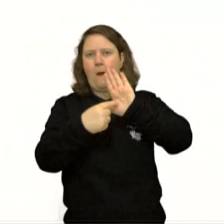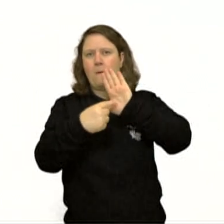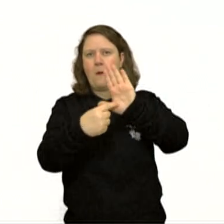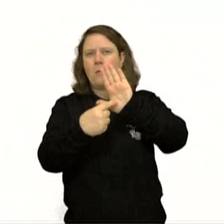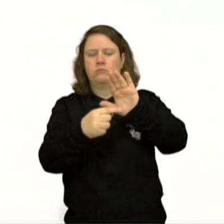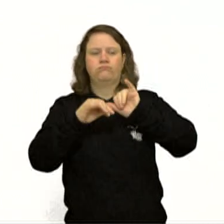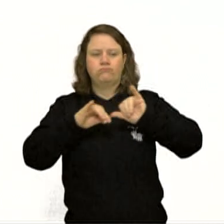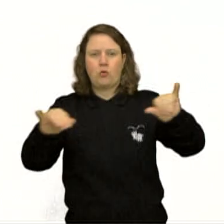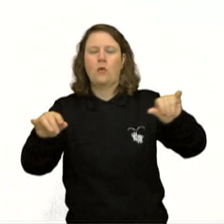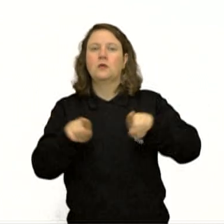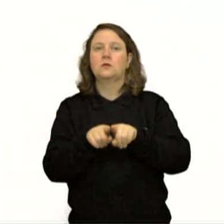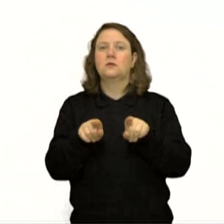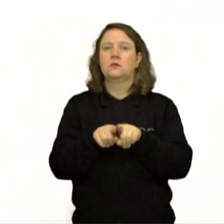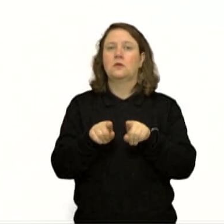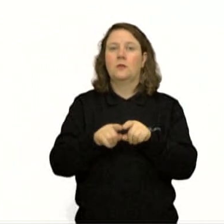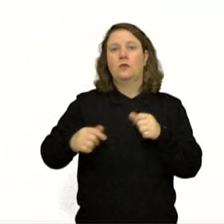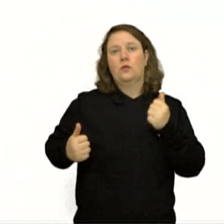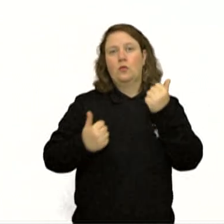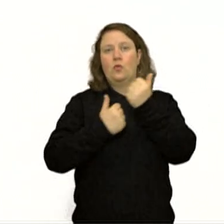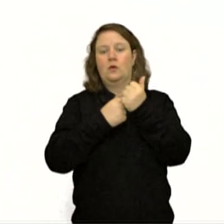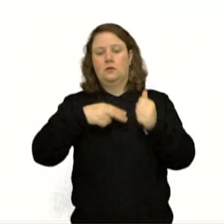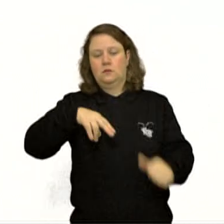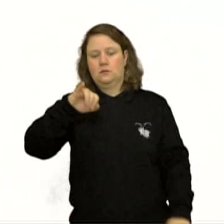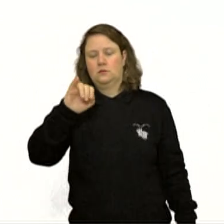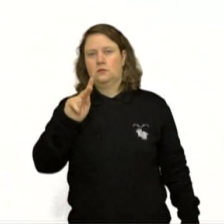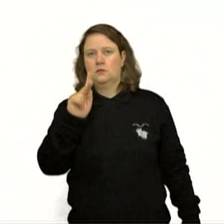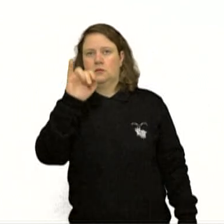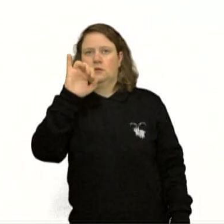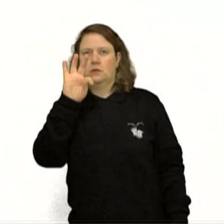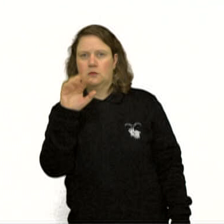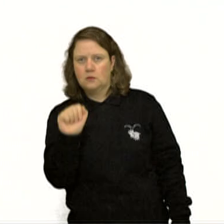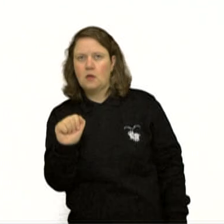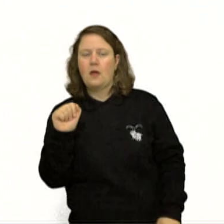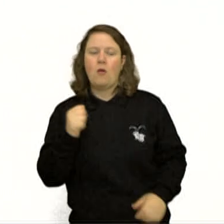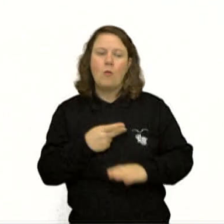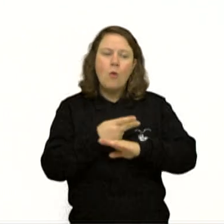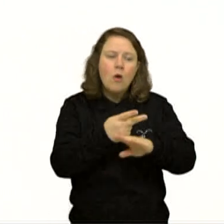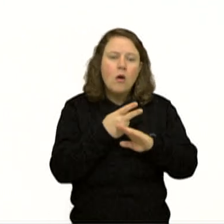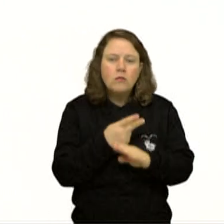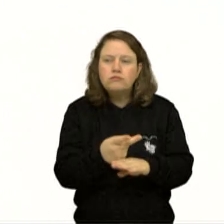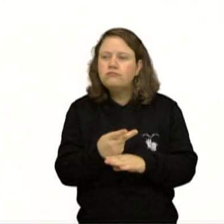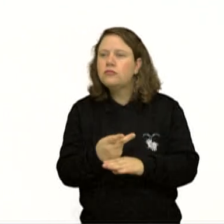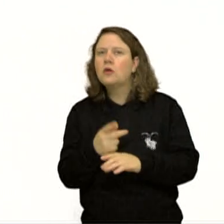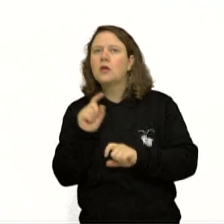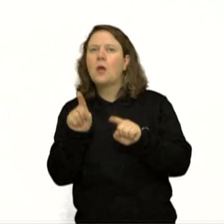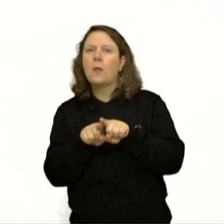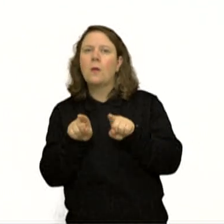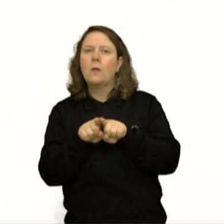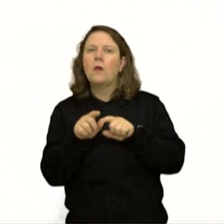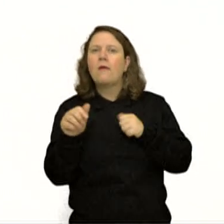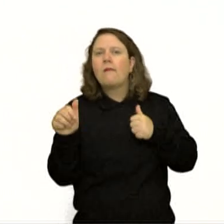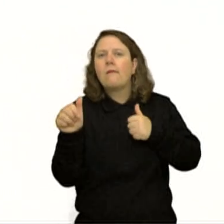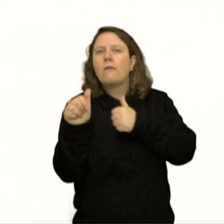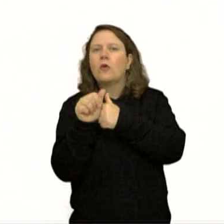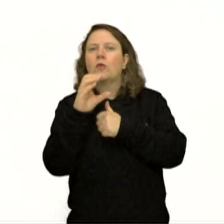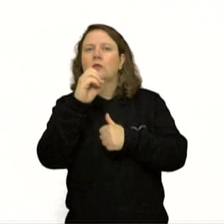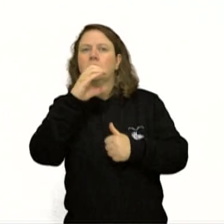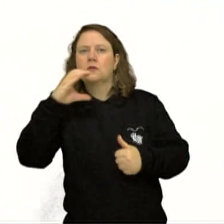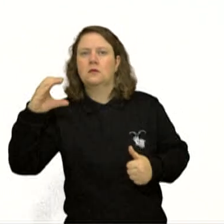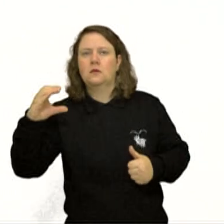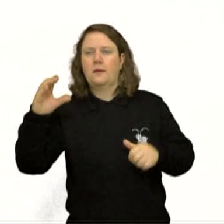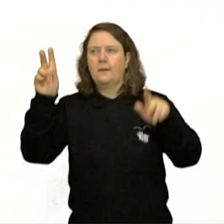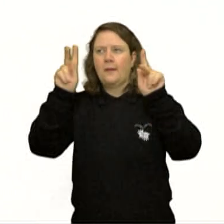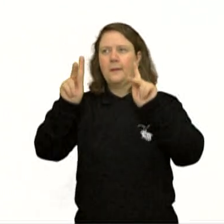E o sucessor de Stalin, Nikita Khrushchev, buscou fazer uma política de aproximação com o Ocidente, chamada de coexistência